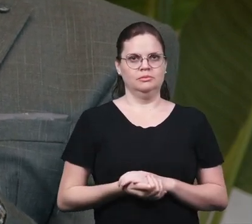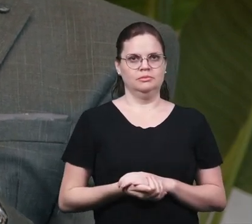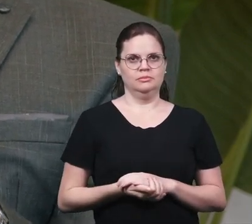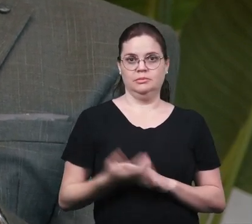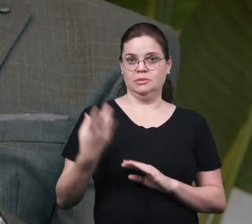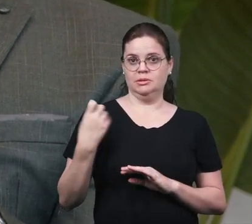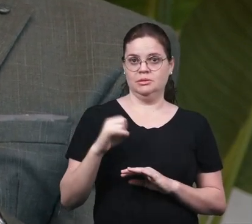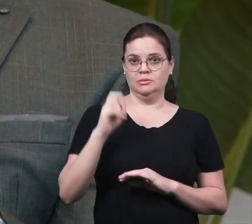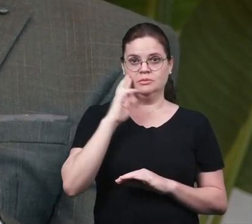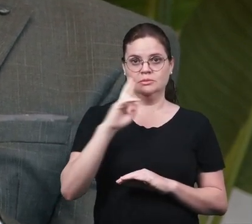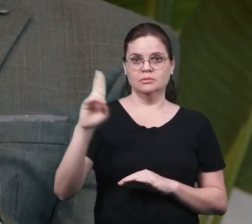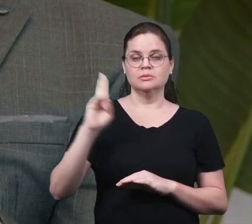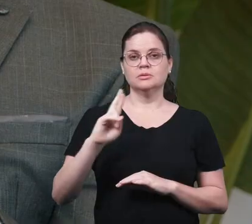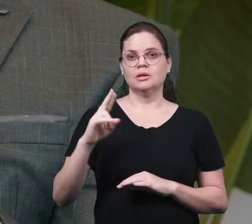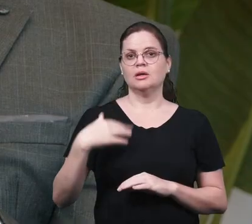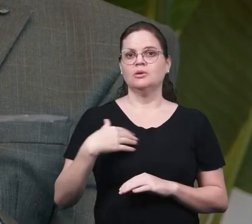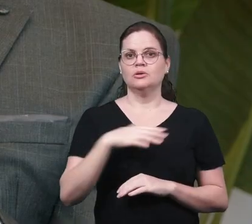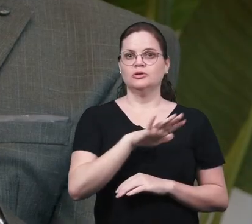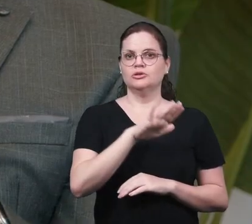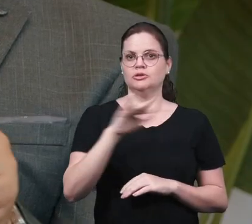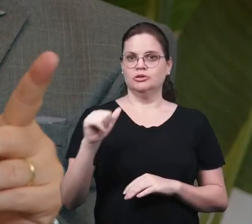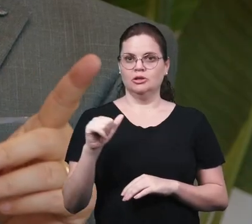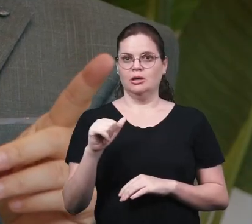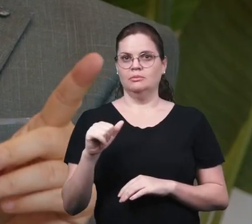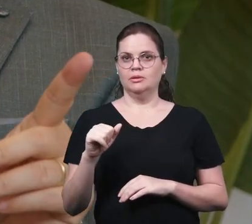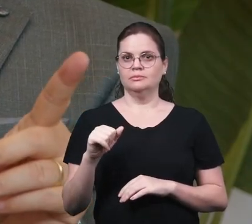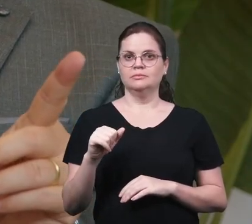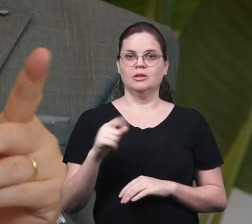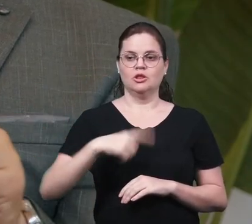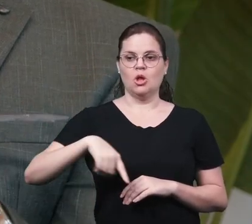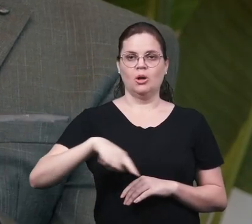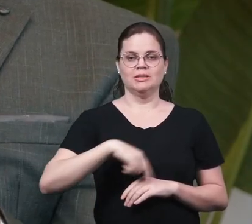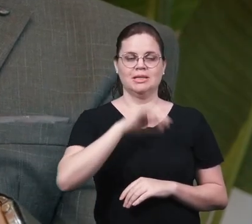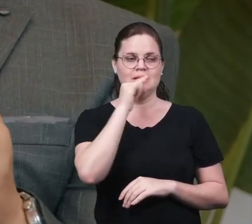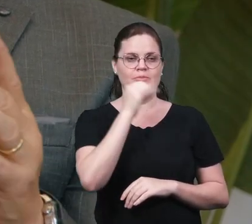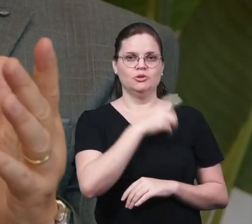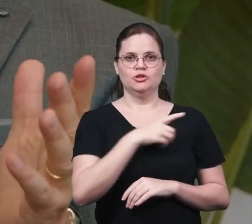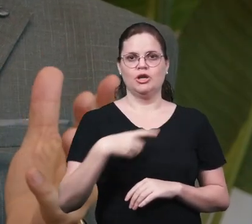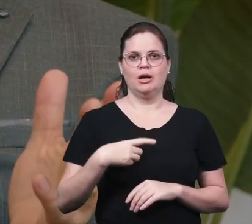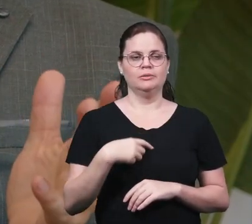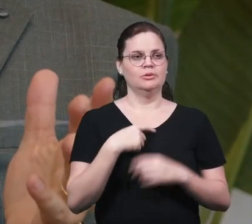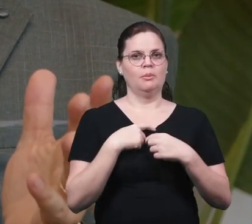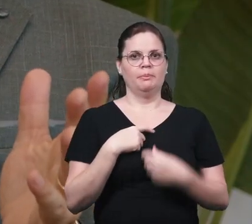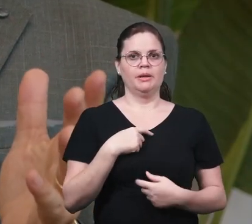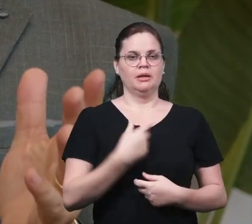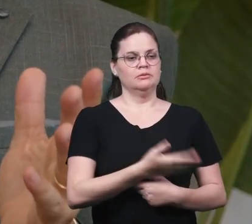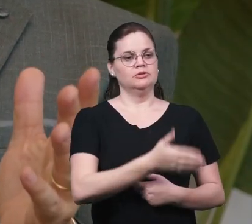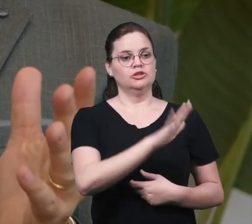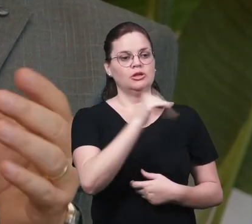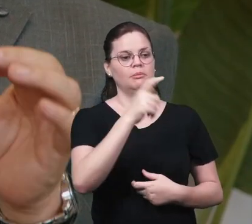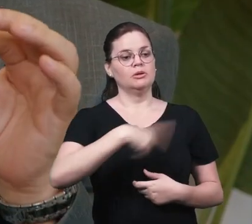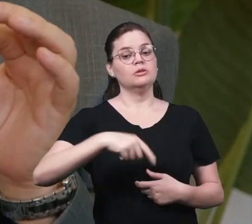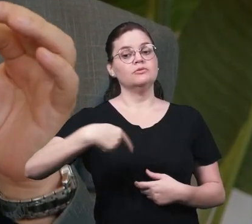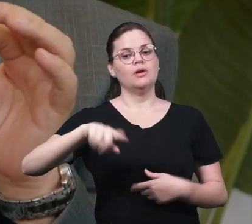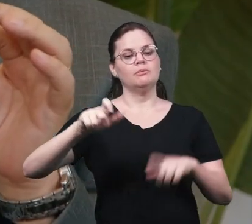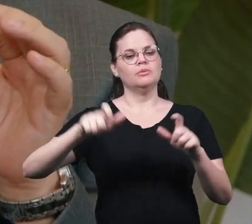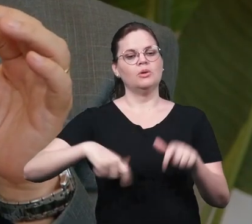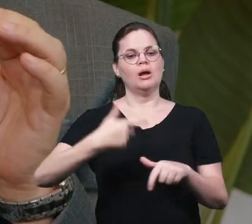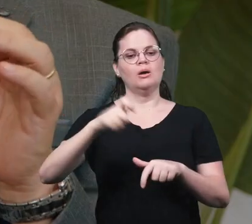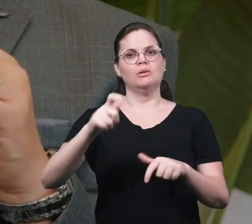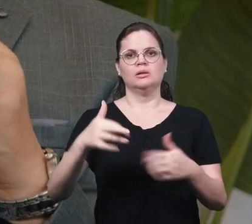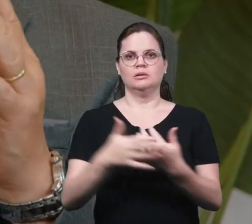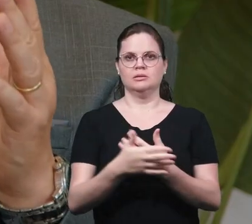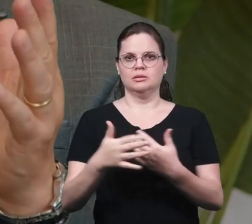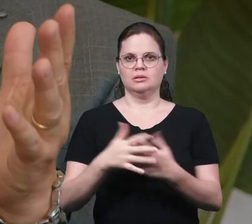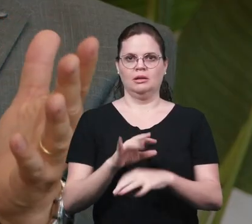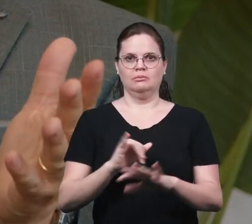Quando o Senhor envia o obreiro, o pai, para uma missão, para um trabalho fora da cidade, para